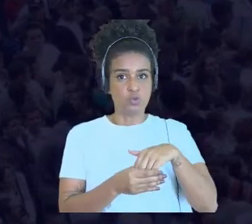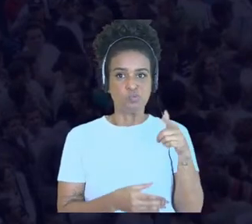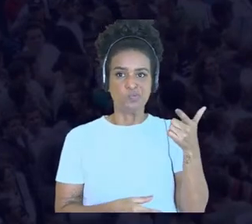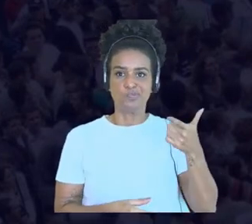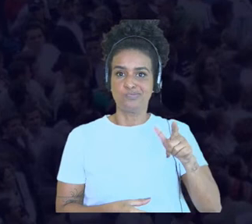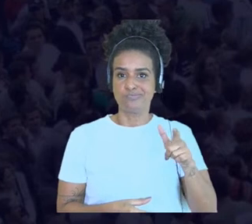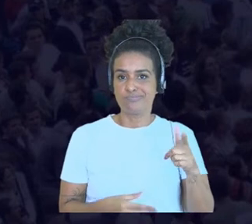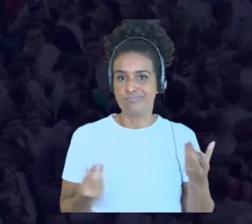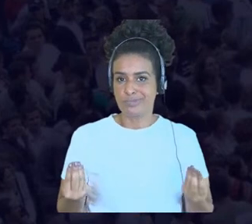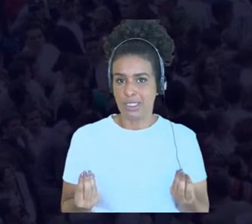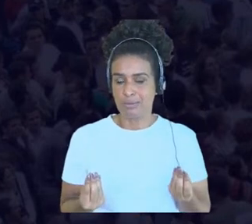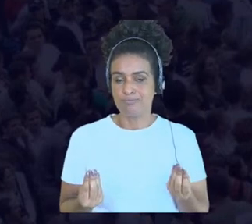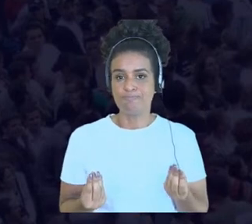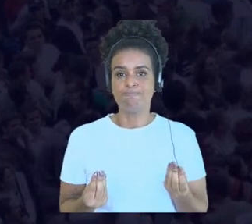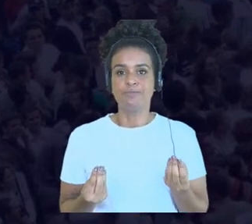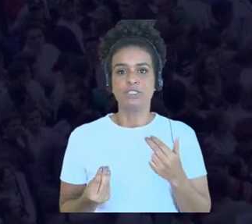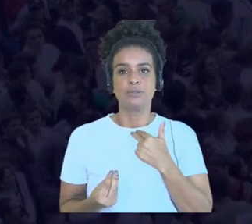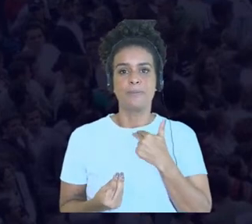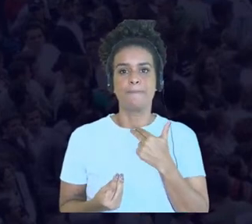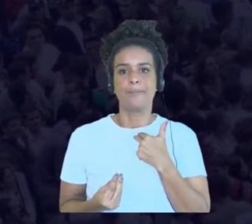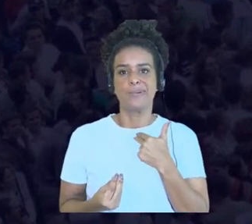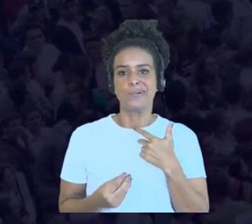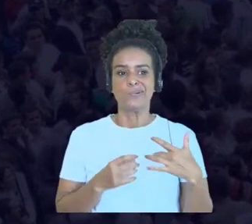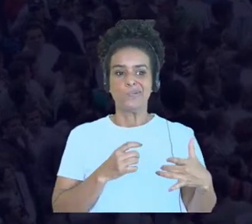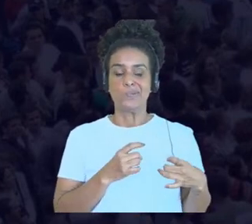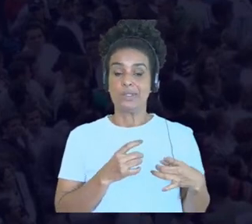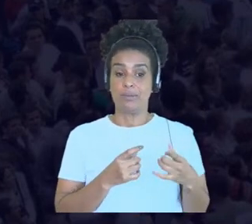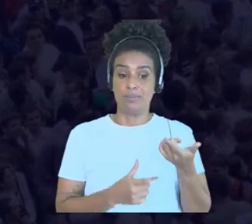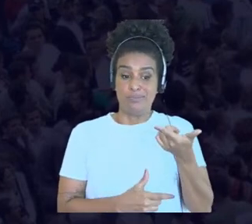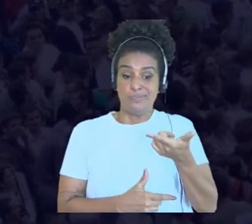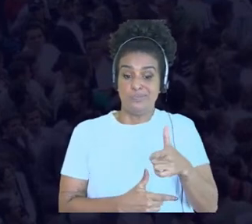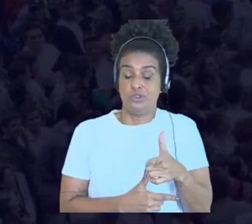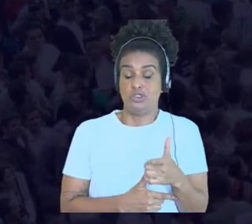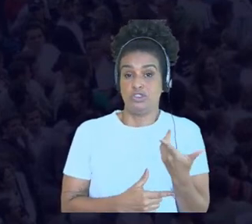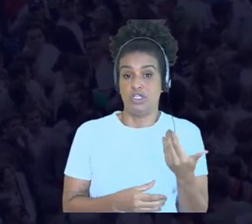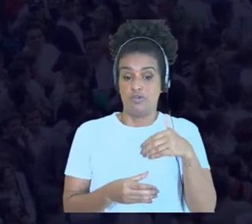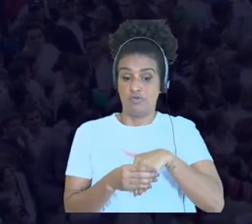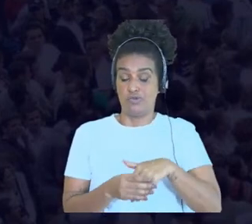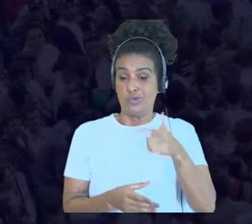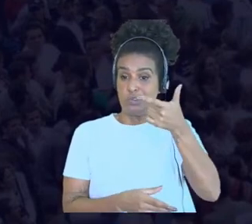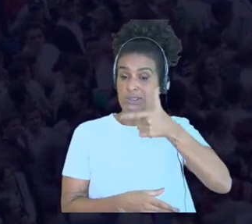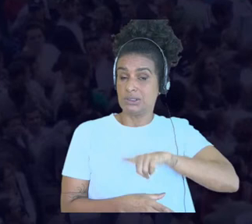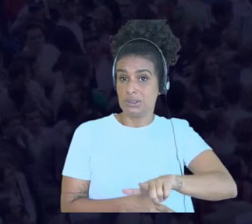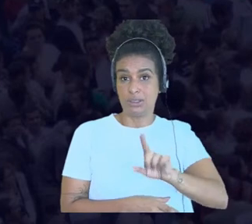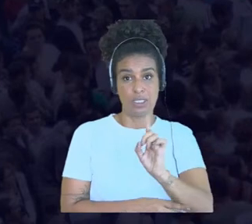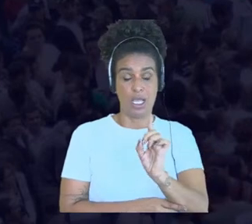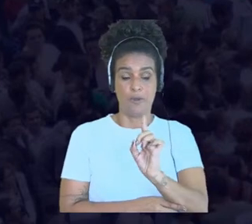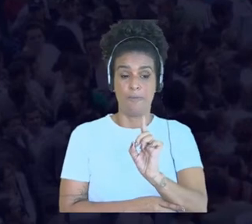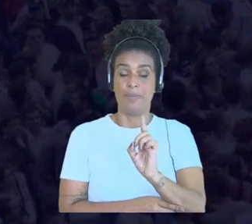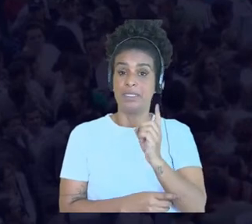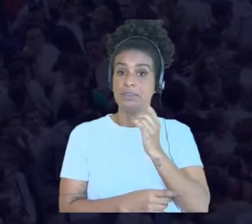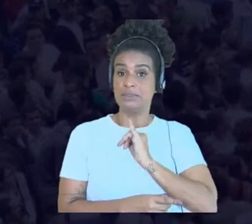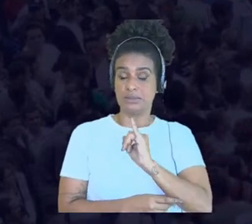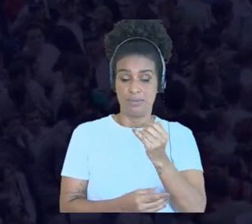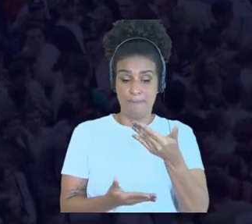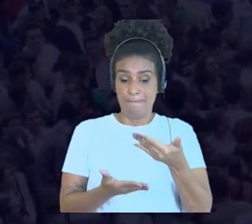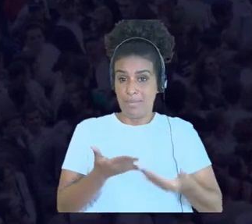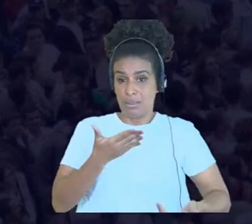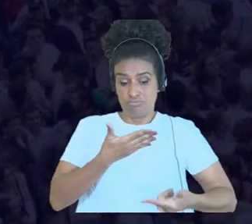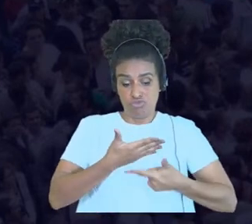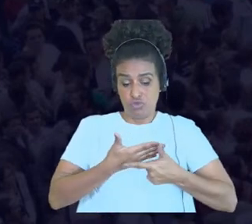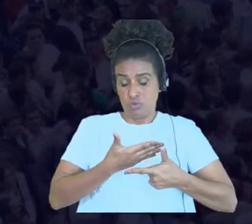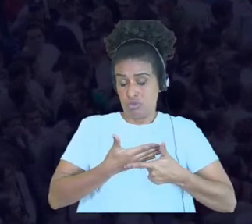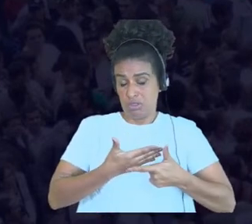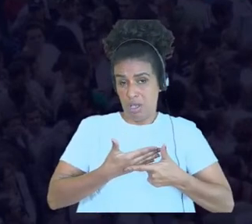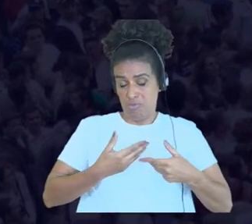não podem, eles não temem não ser reeleitos. E caso eles percam sua função como